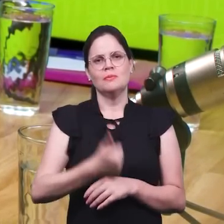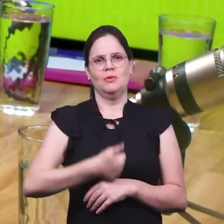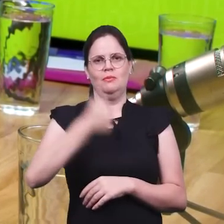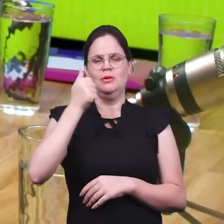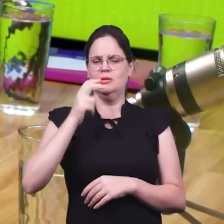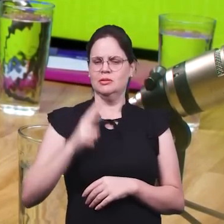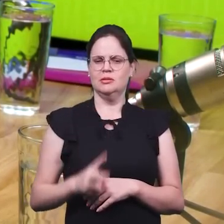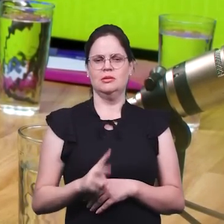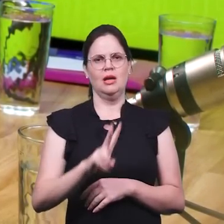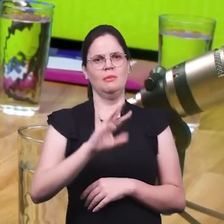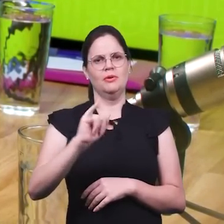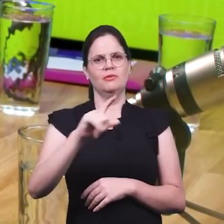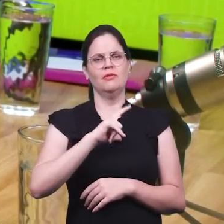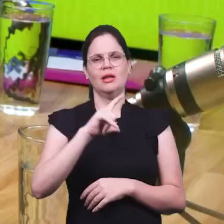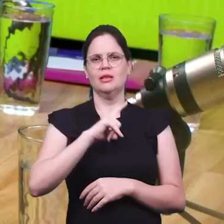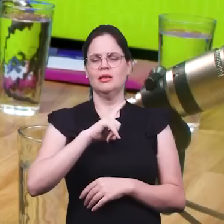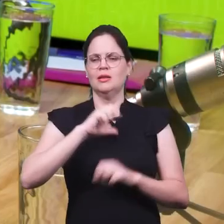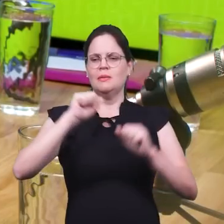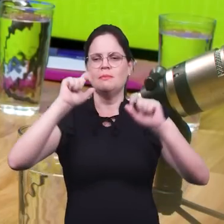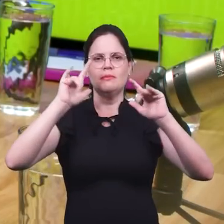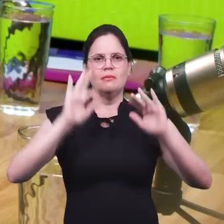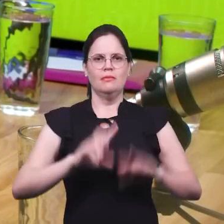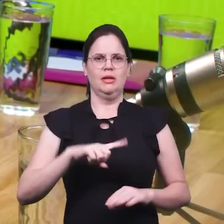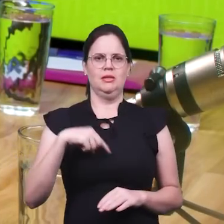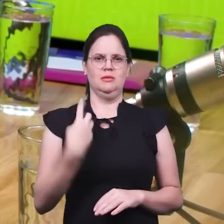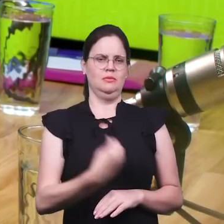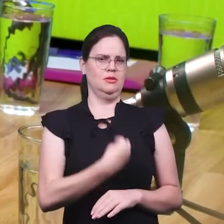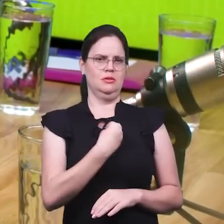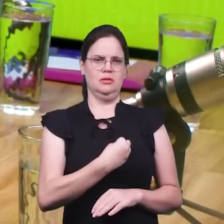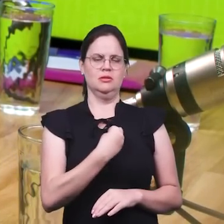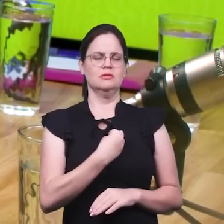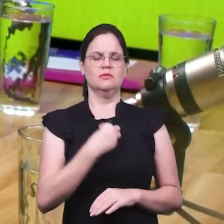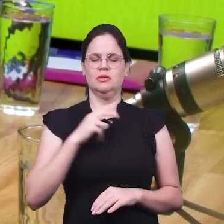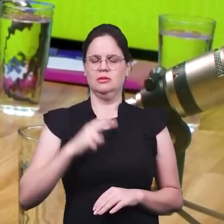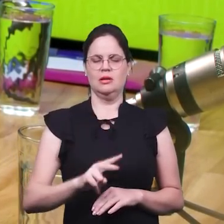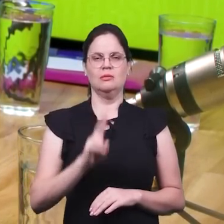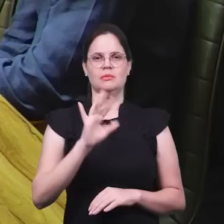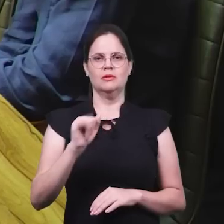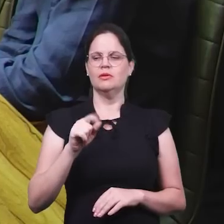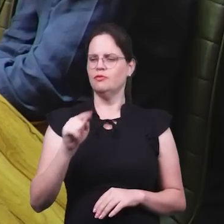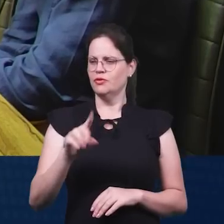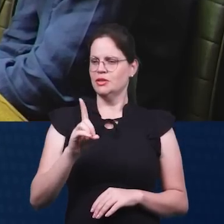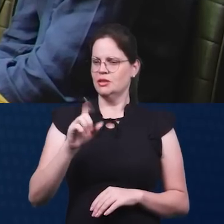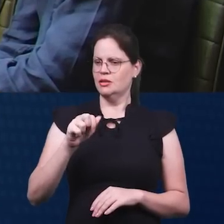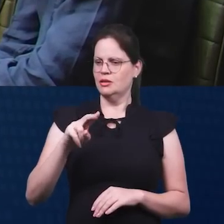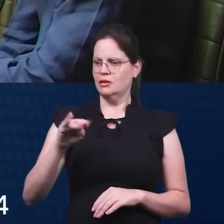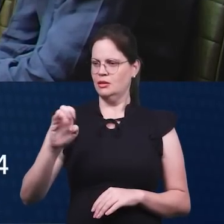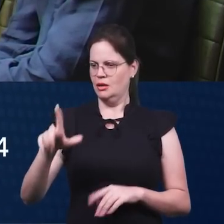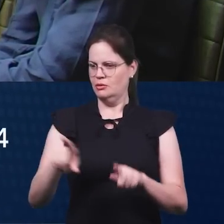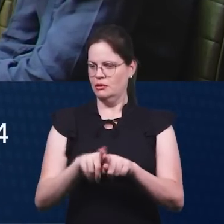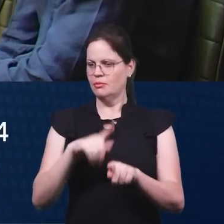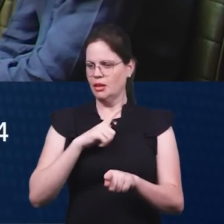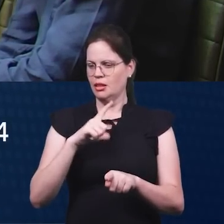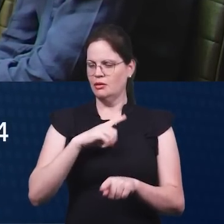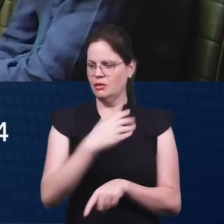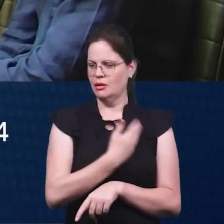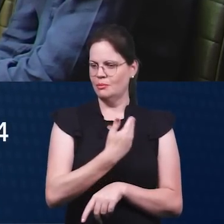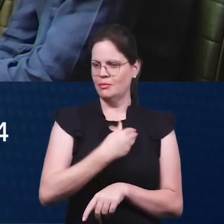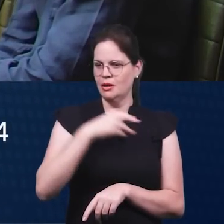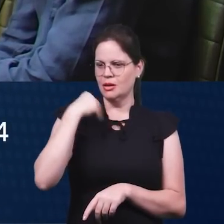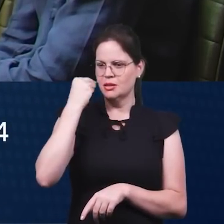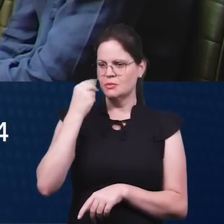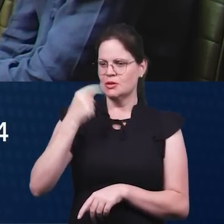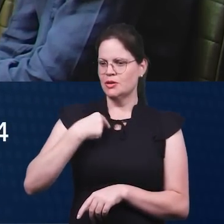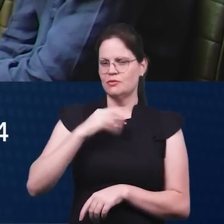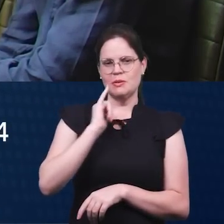Senhor sempre vai querer o nosso bem, independente. Entende? E você, Daniel, teve alguma experiência com algum amigo, onde você